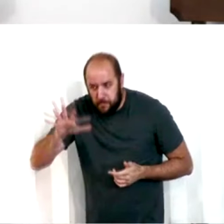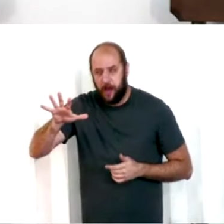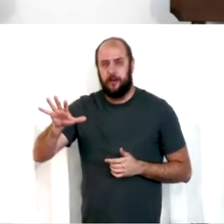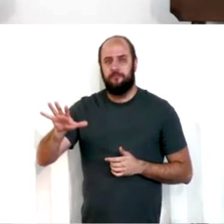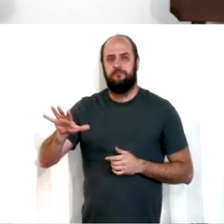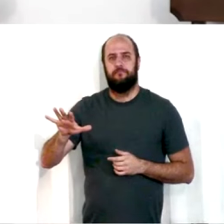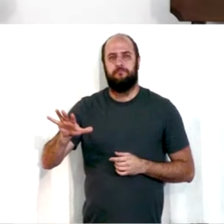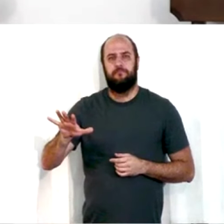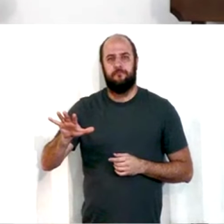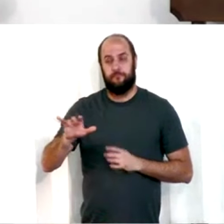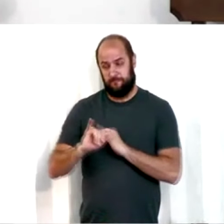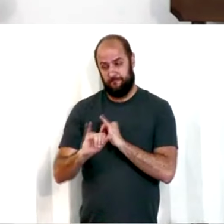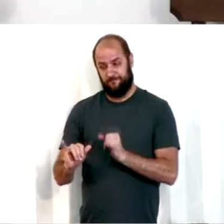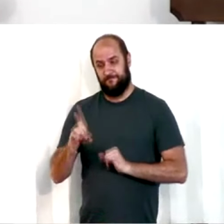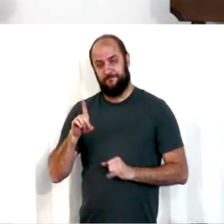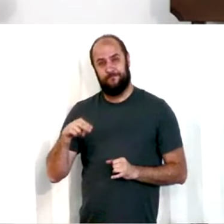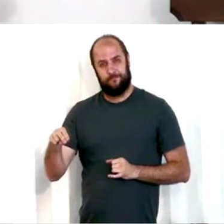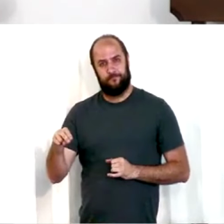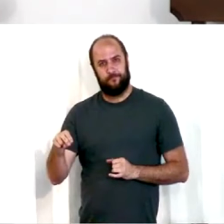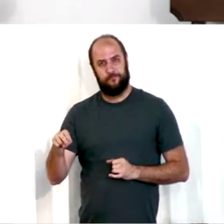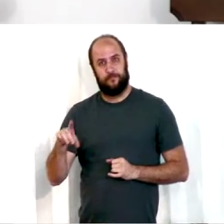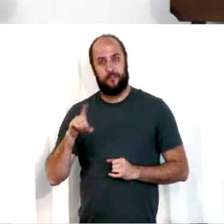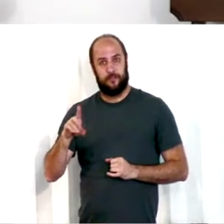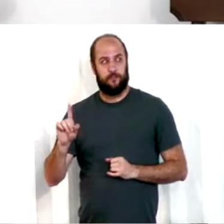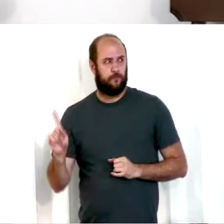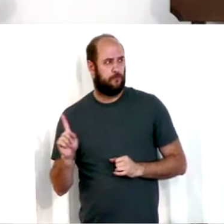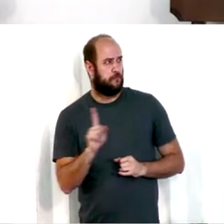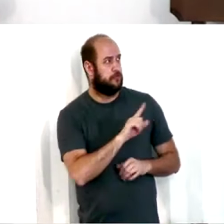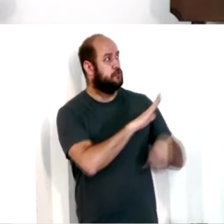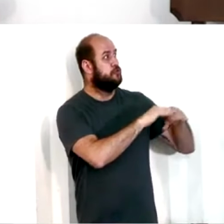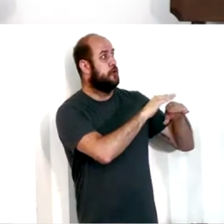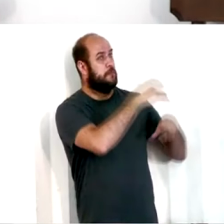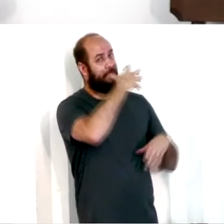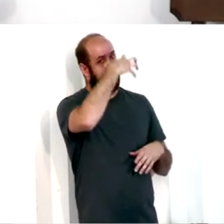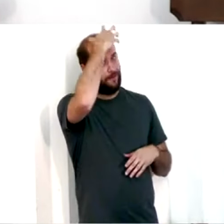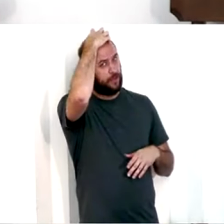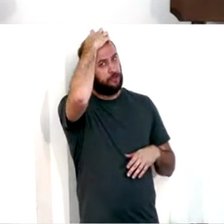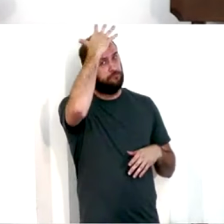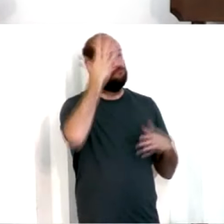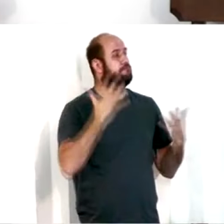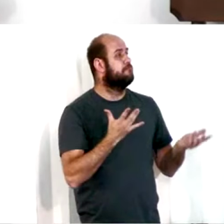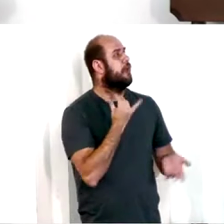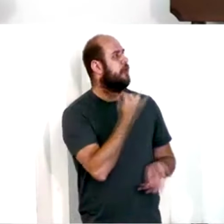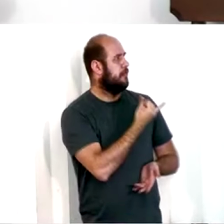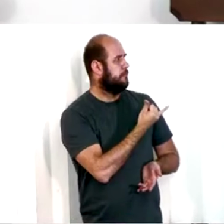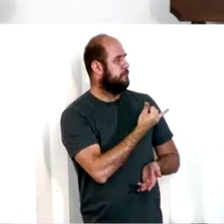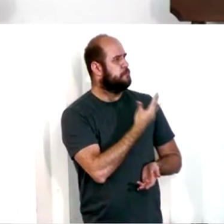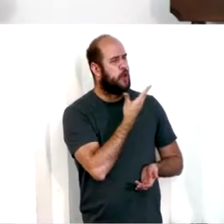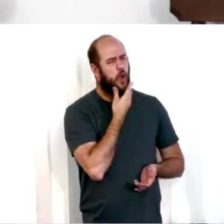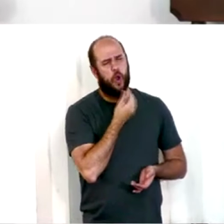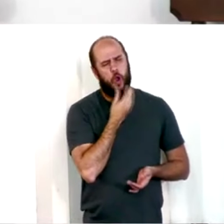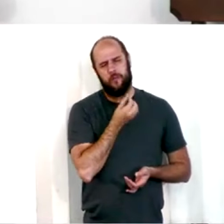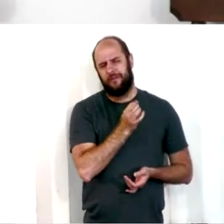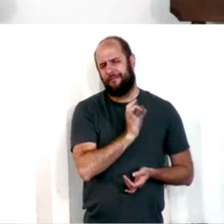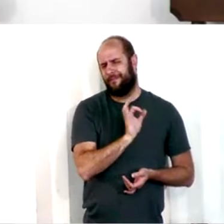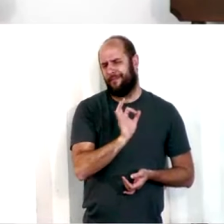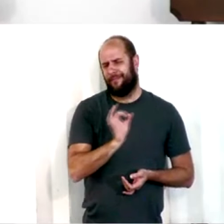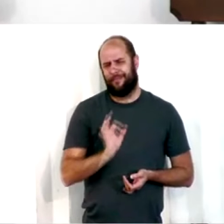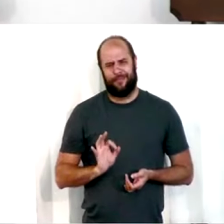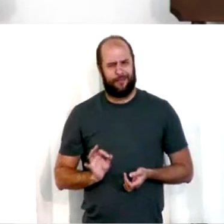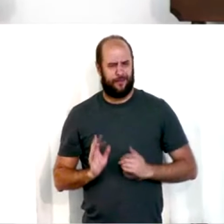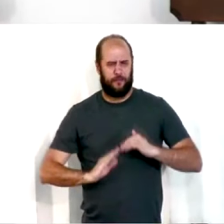ele. No outro dia ele foi à presença do rei e falou, rei, nenhum homem pode